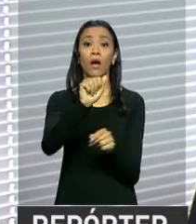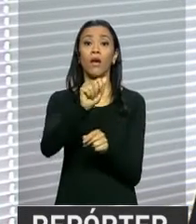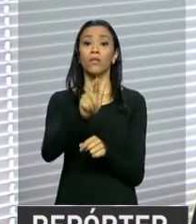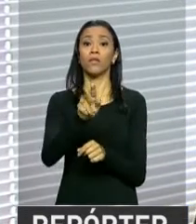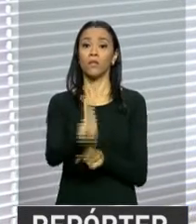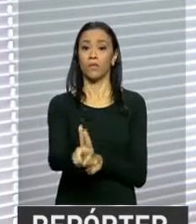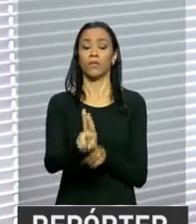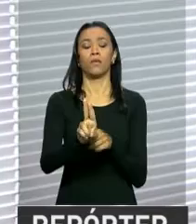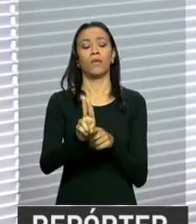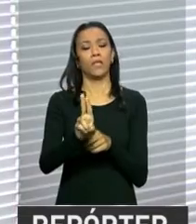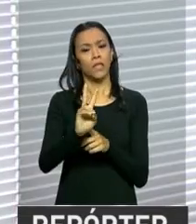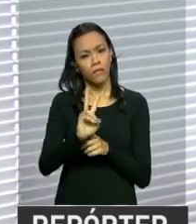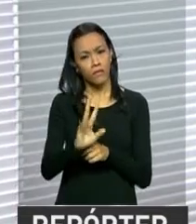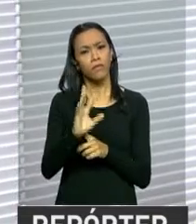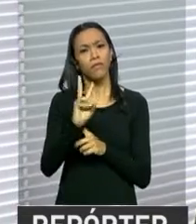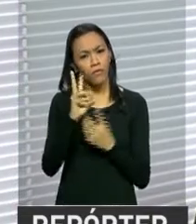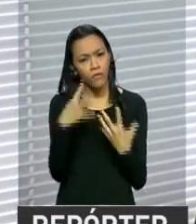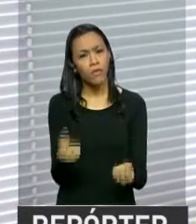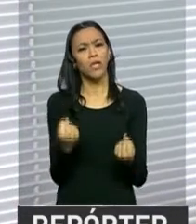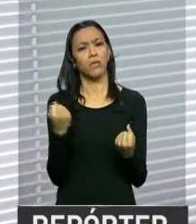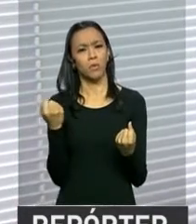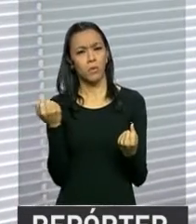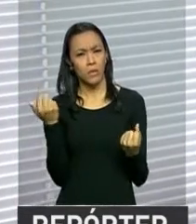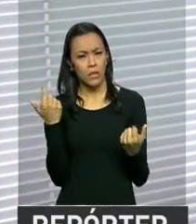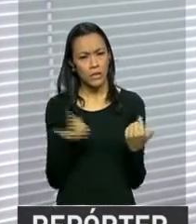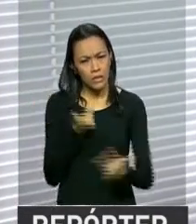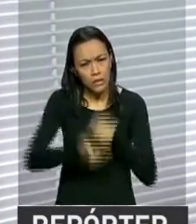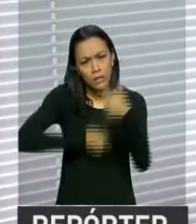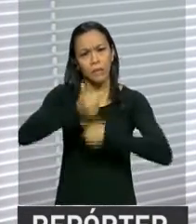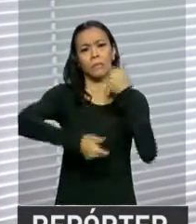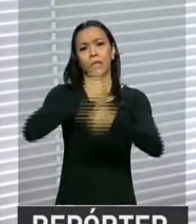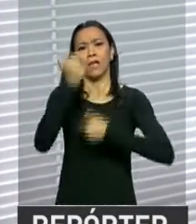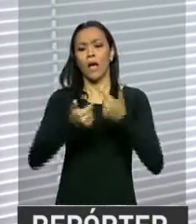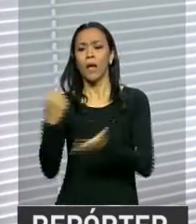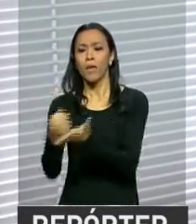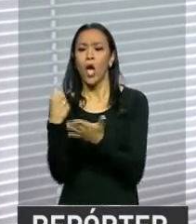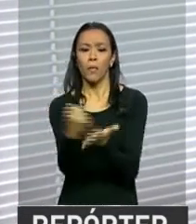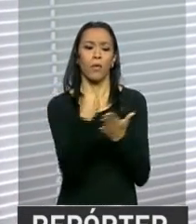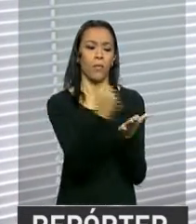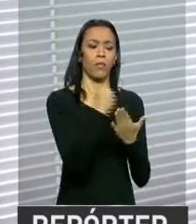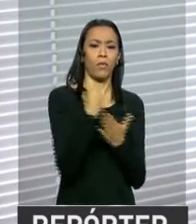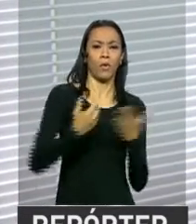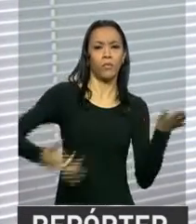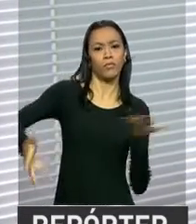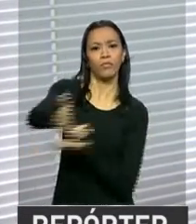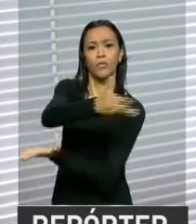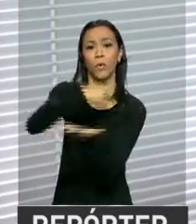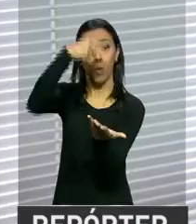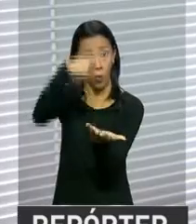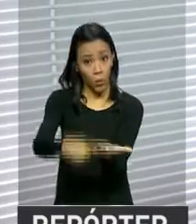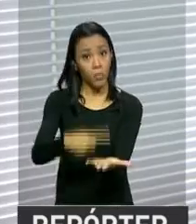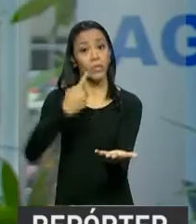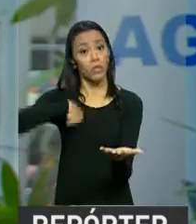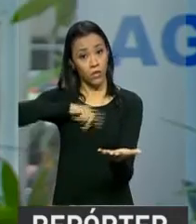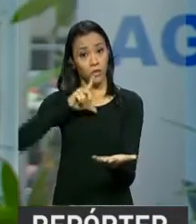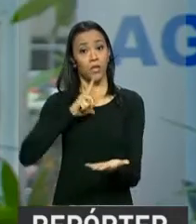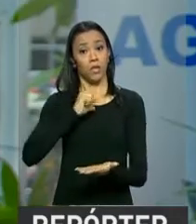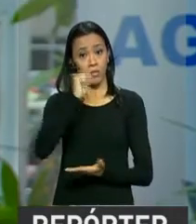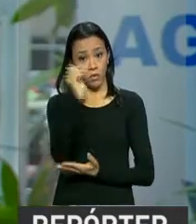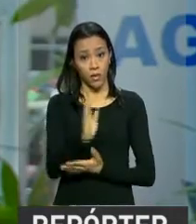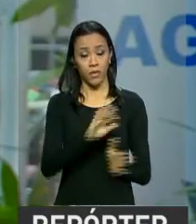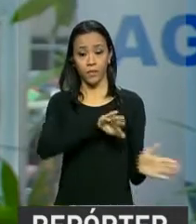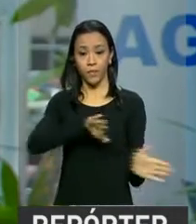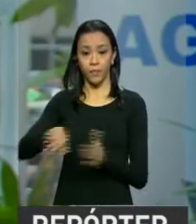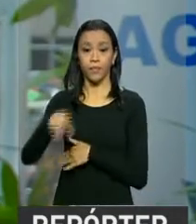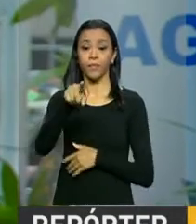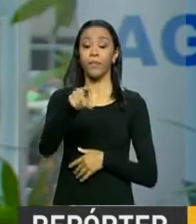extremamente produtivo que nós esperamos aí de colaboração e de compromissos que nós temos com o Brasil. O